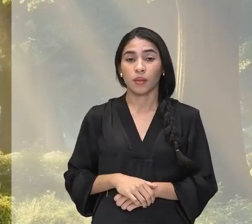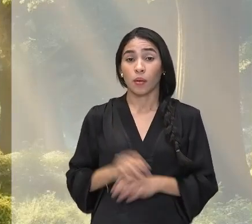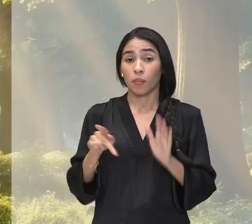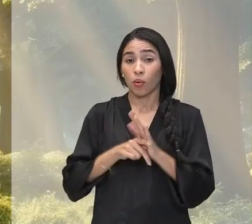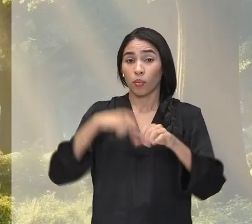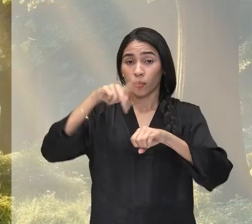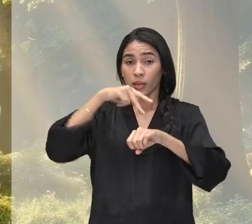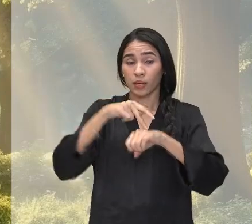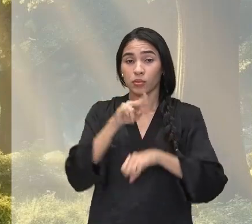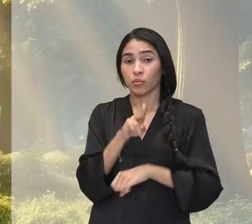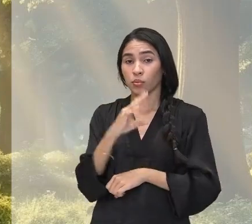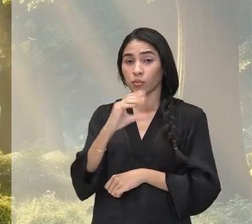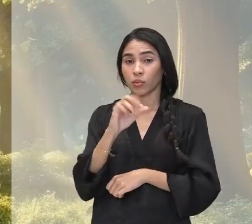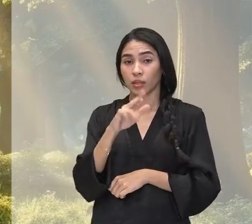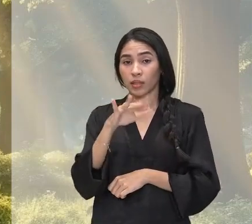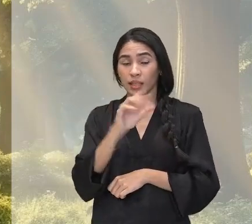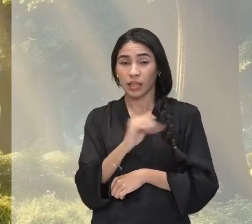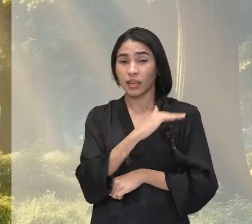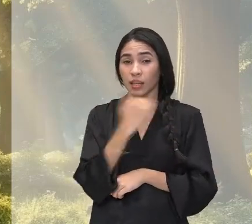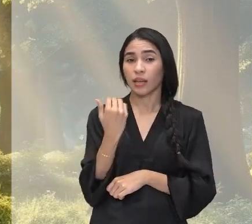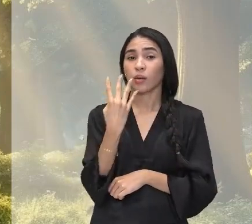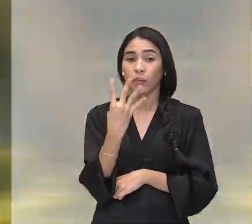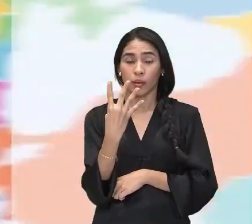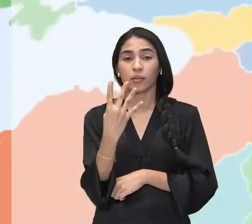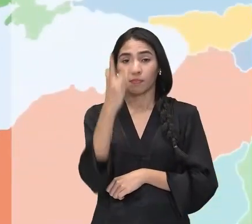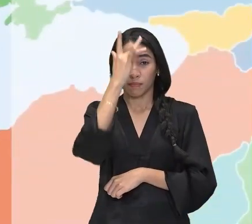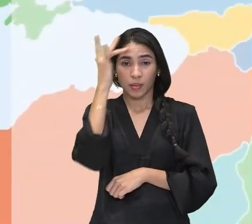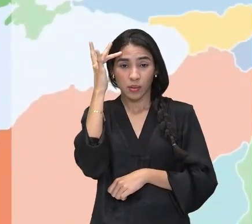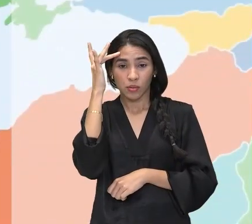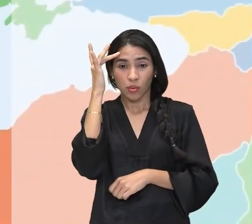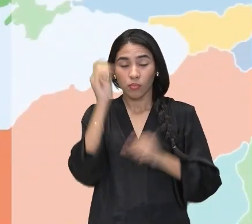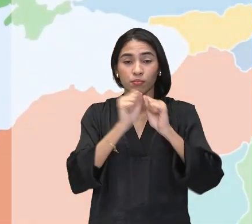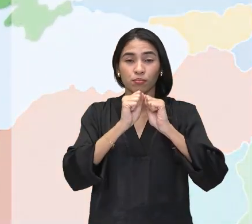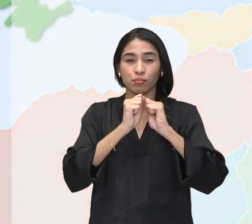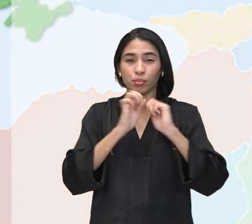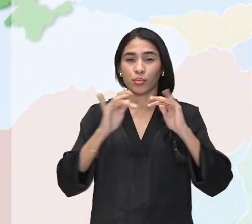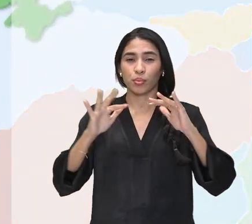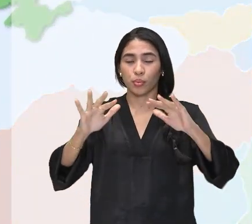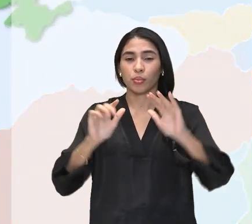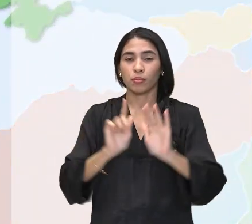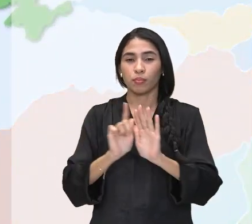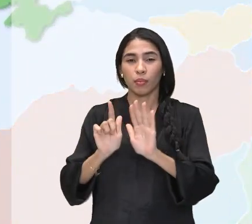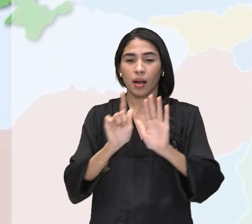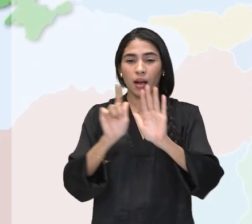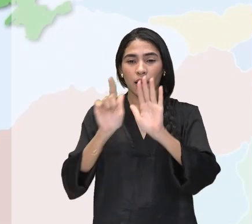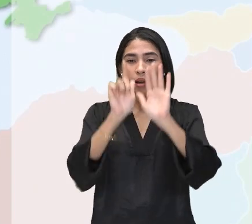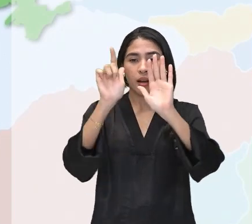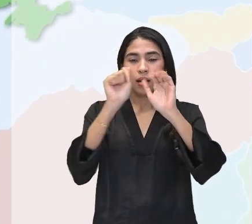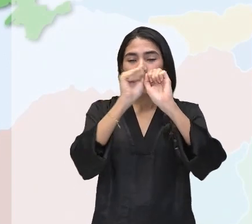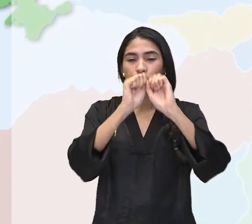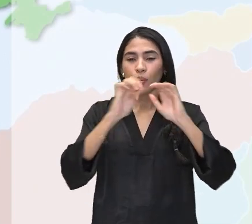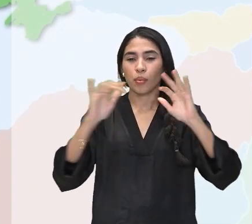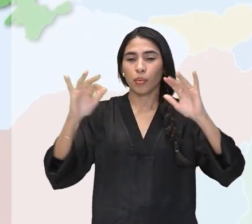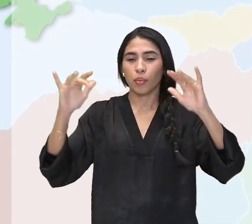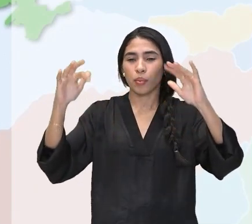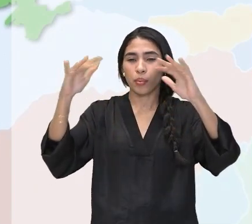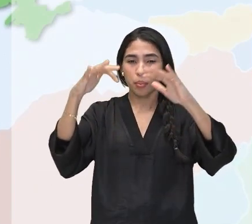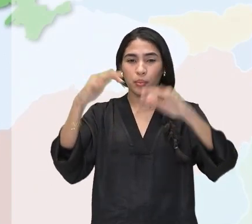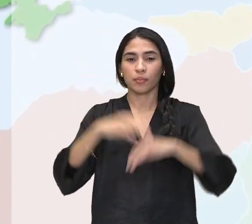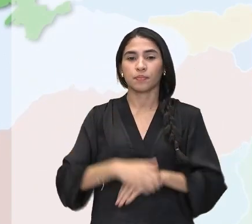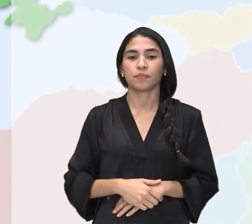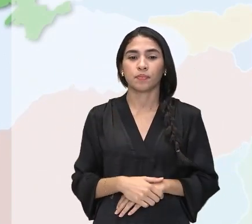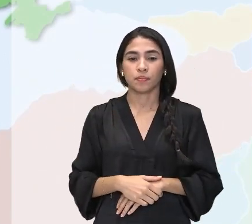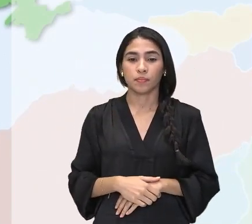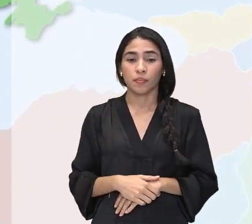Ucrânia, matando 4 pessoas e espalhando uma nuvem radioativa muito grande,